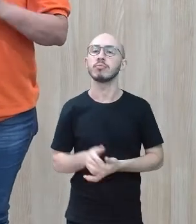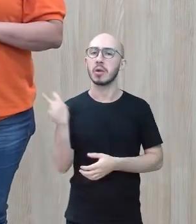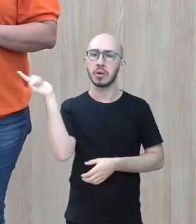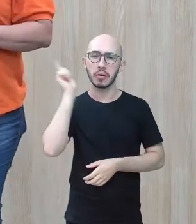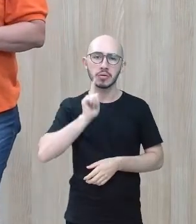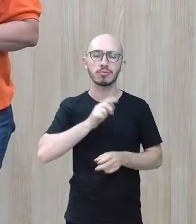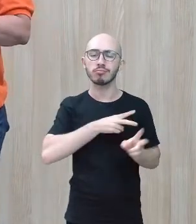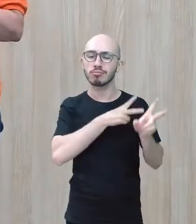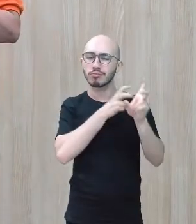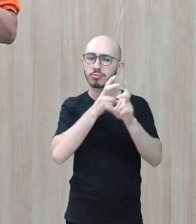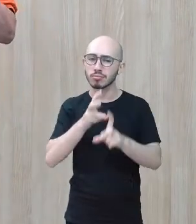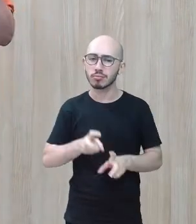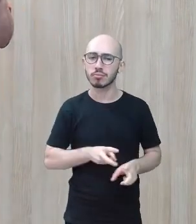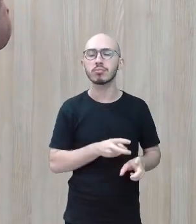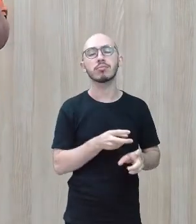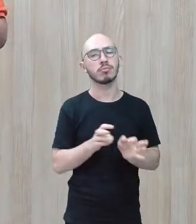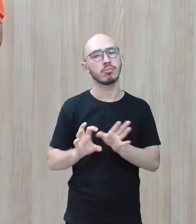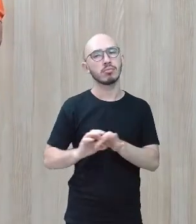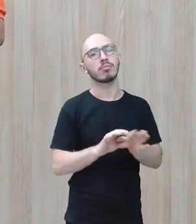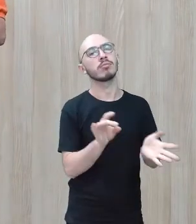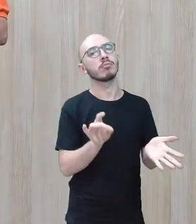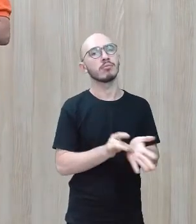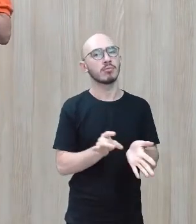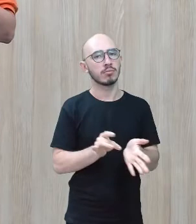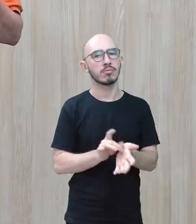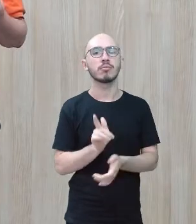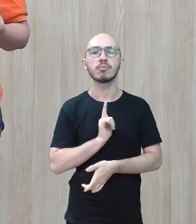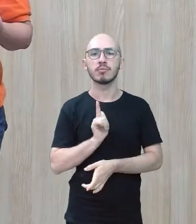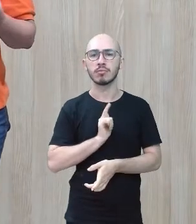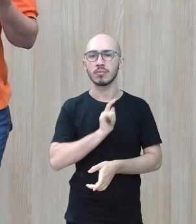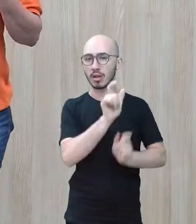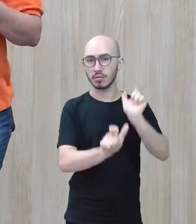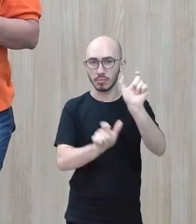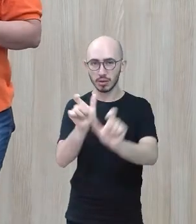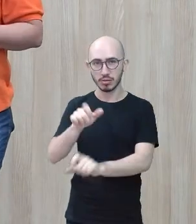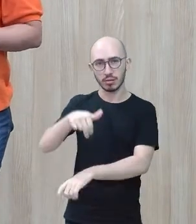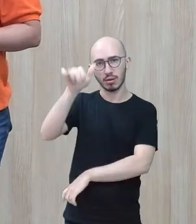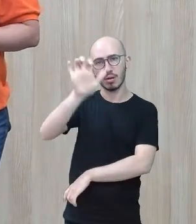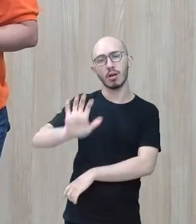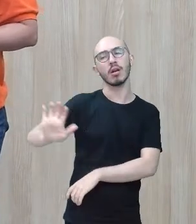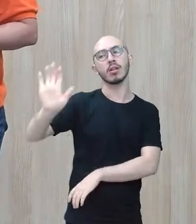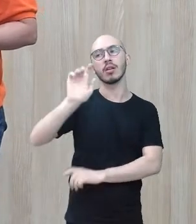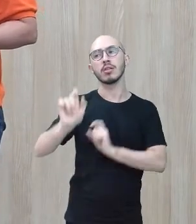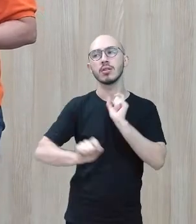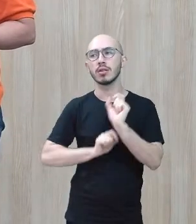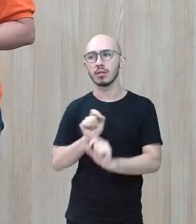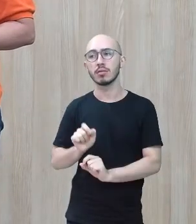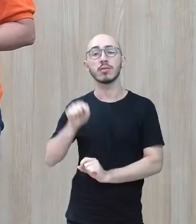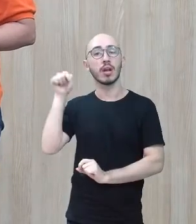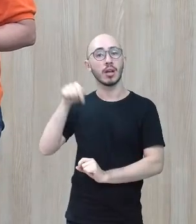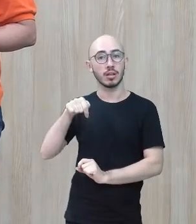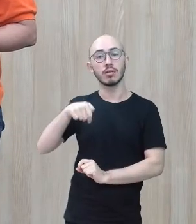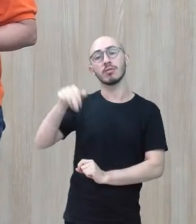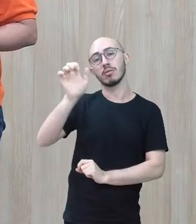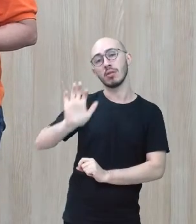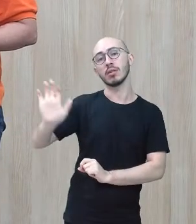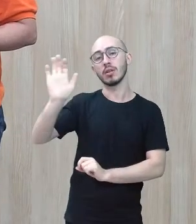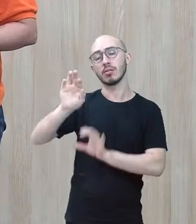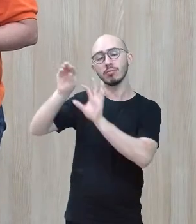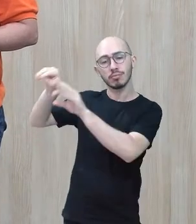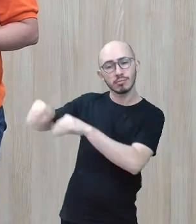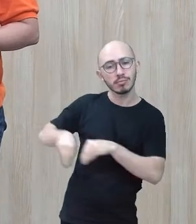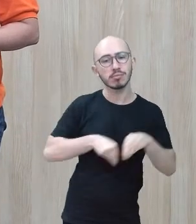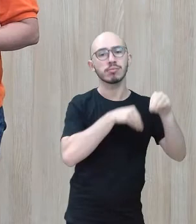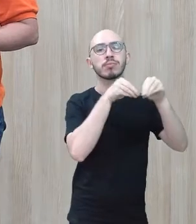consegue ver toda essa realidade que os nordestinos, quando saíam, não é, daqui do Nordeste para